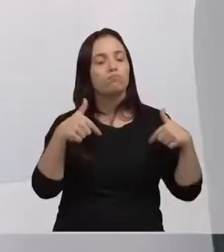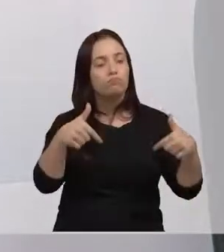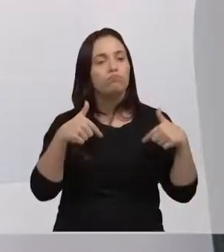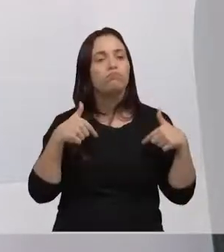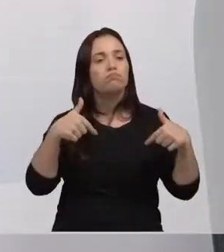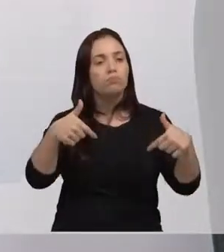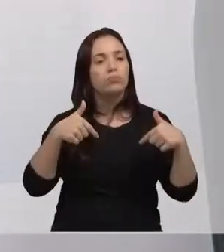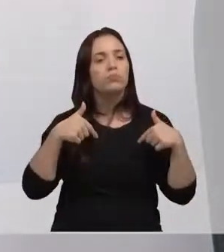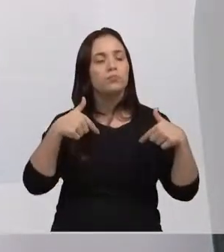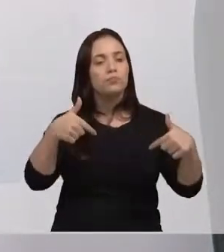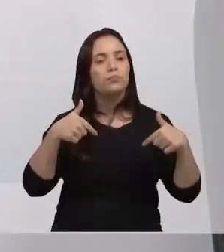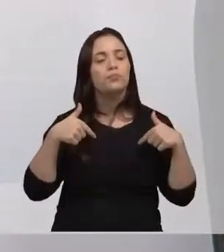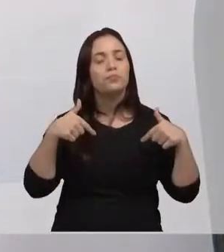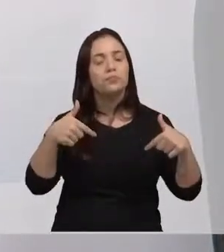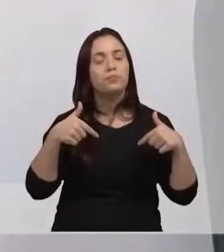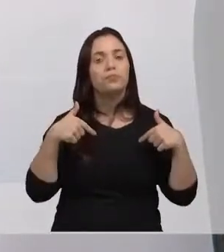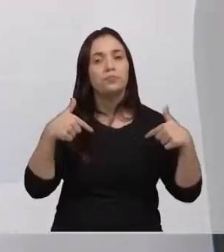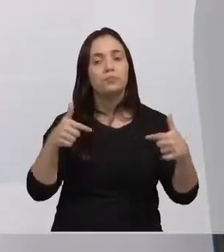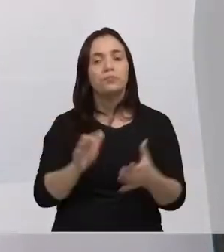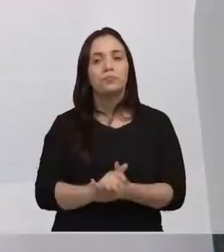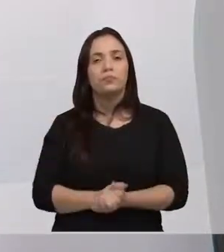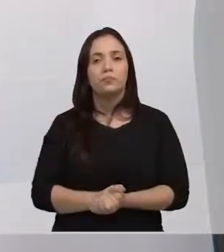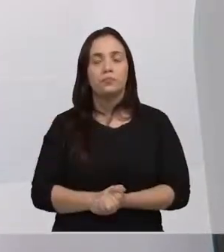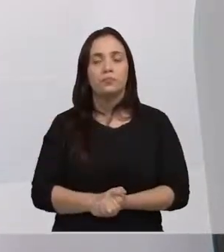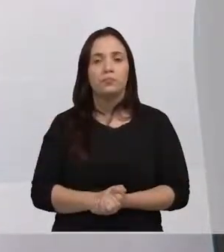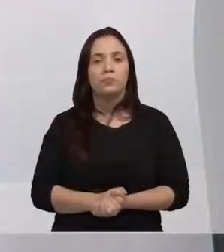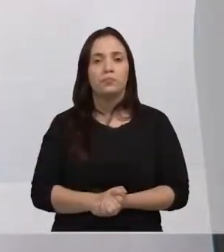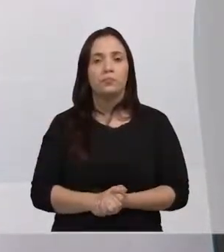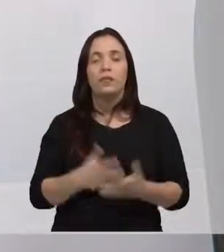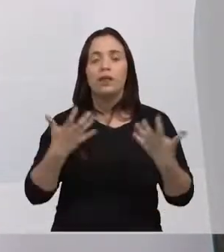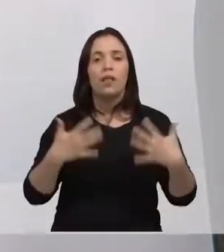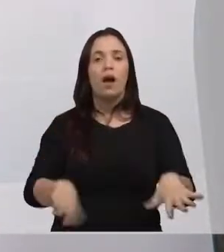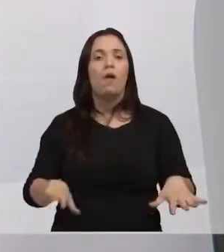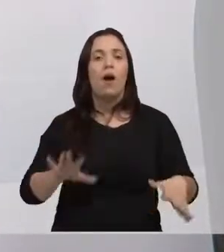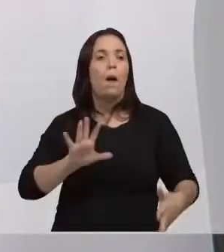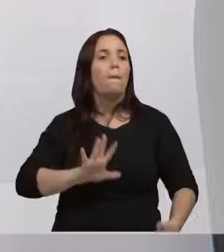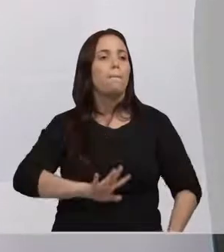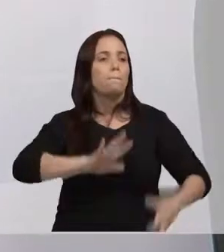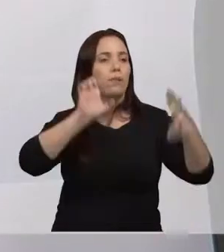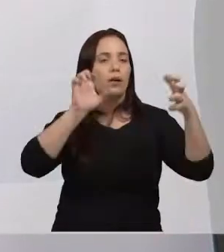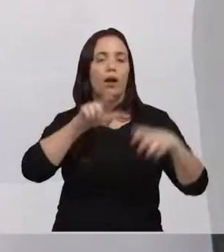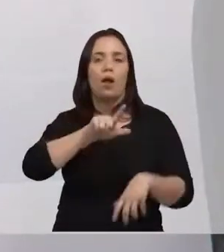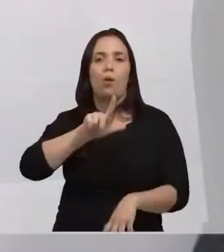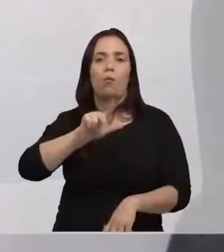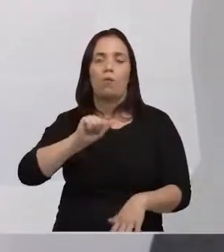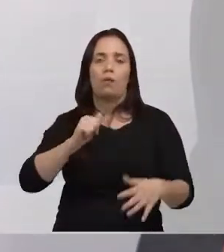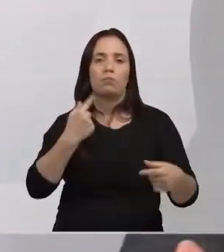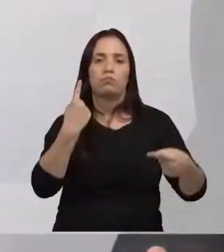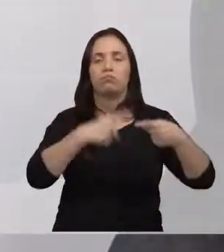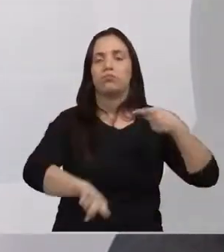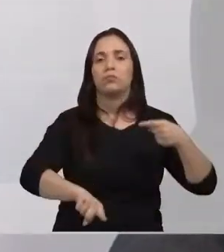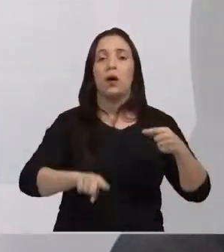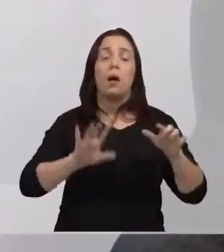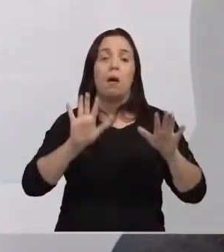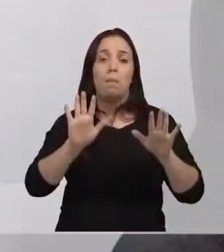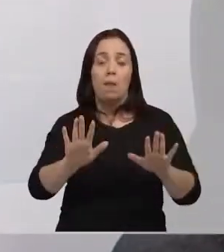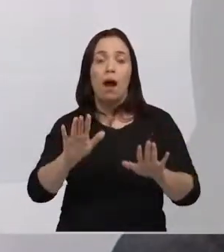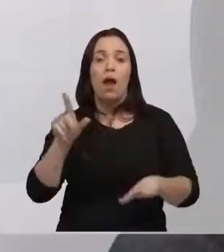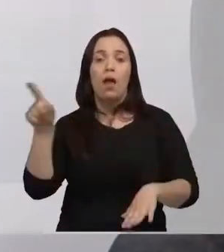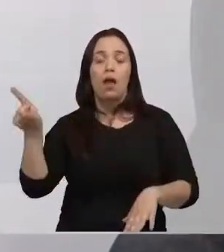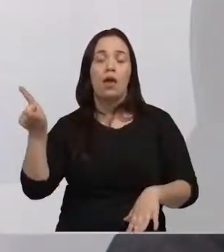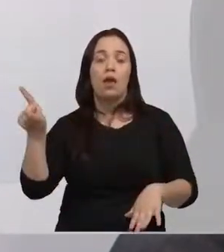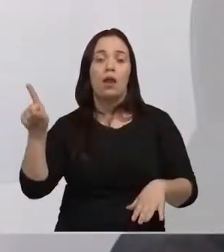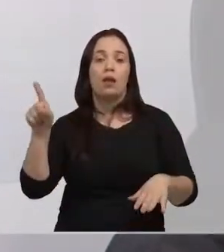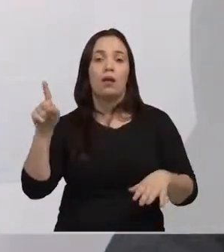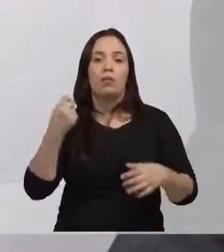para não entrar em atrito com o ex-presidente Luiz Inácio Lula da Silva, mas também não defender esta